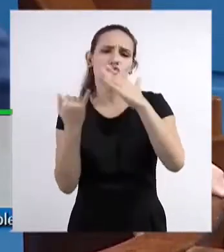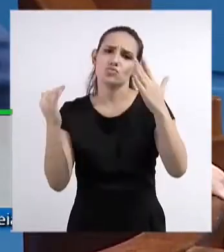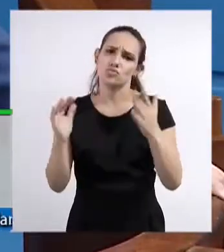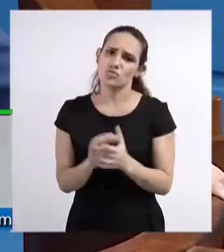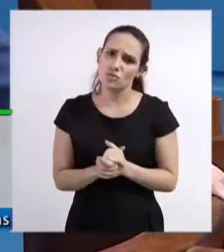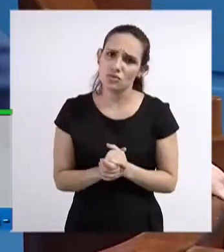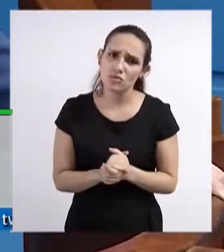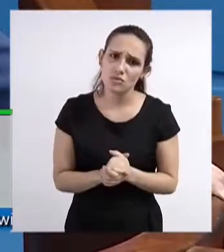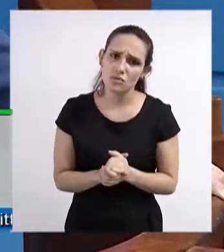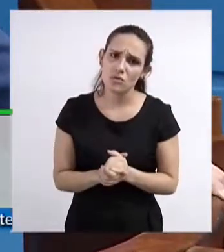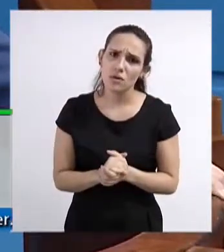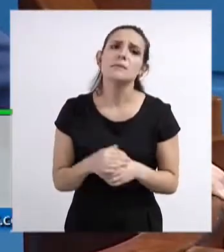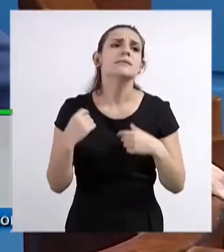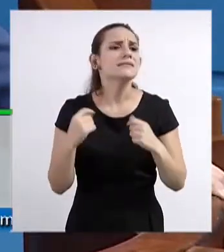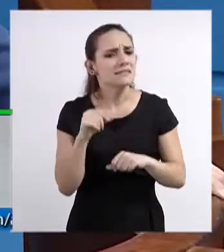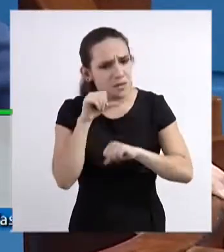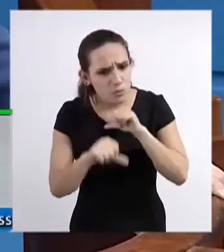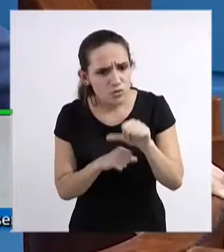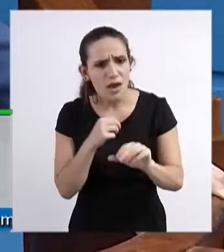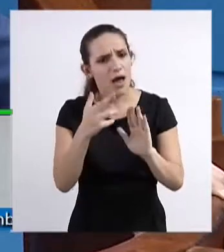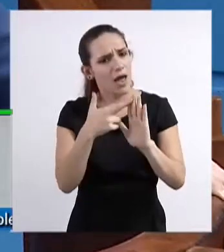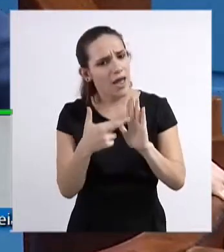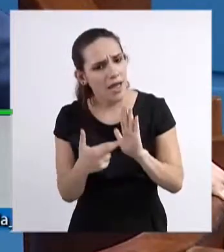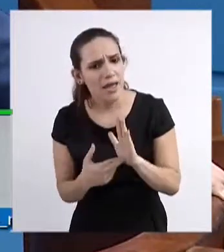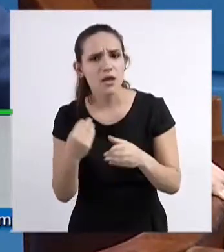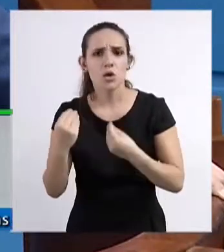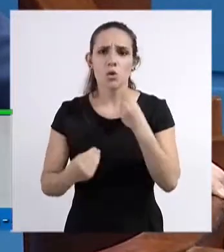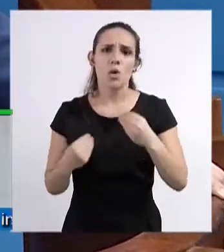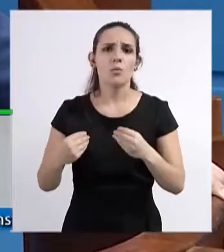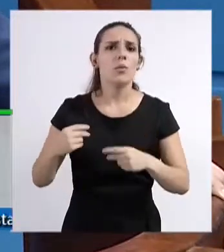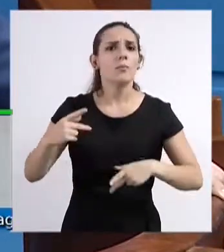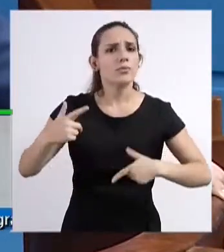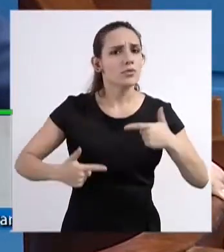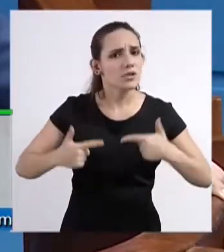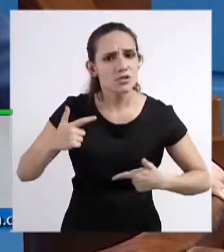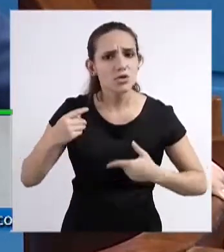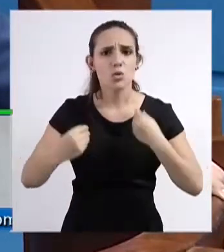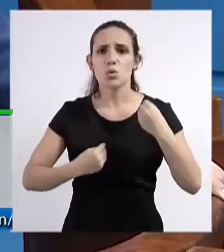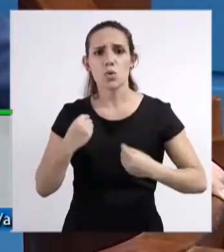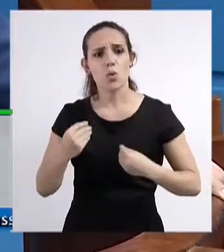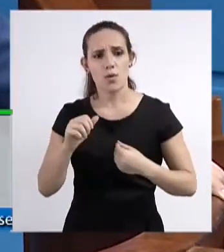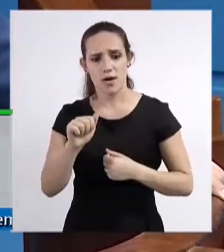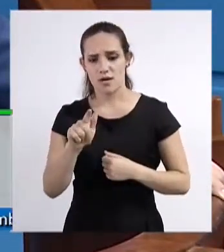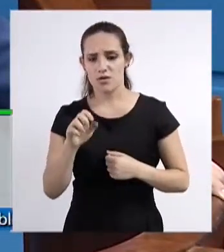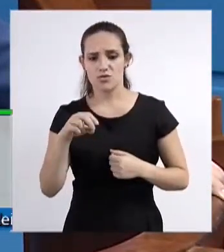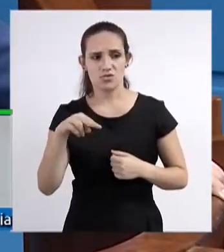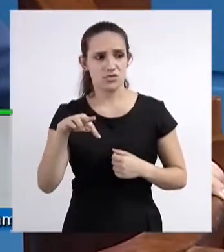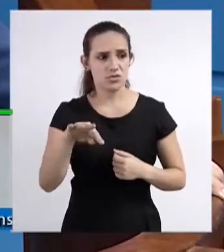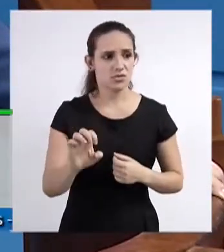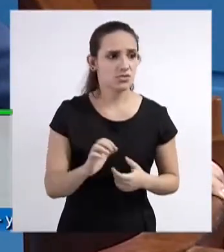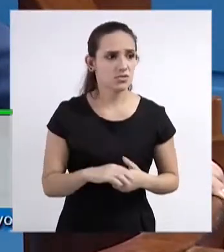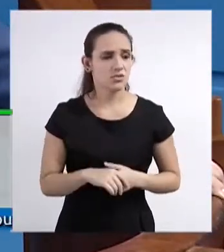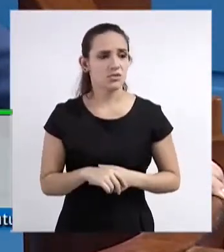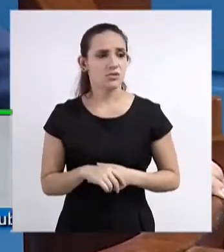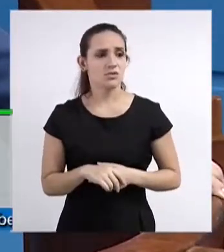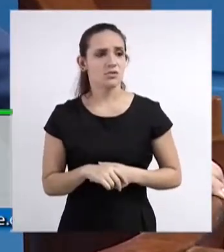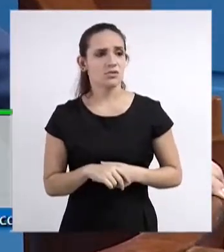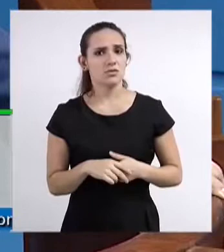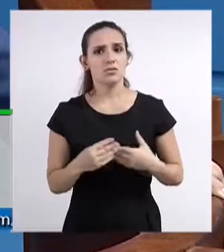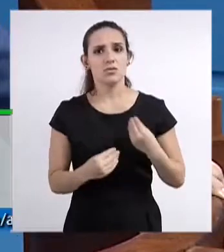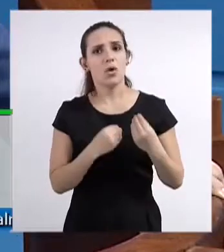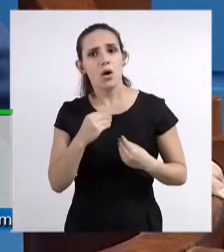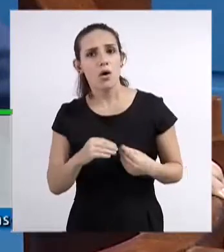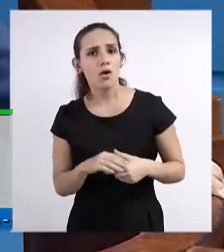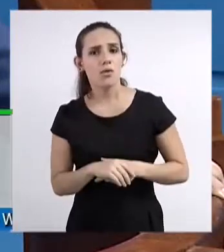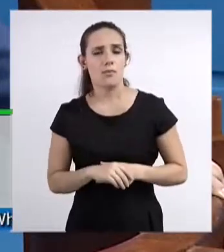que ditam como que funciona a política, o processo político, a atuação dos agentes políticos, que determina a relação com